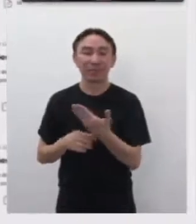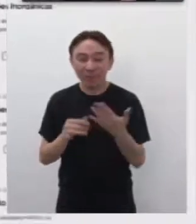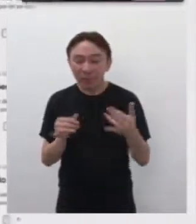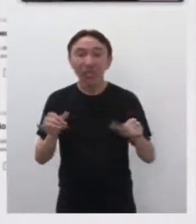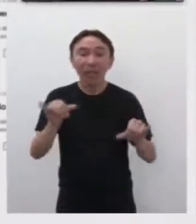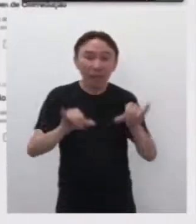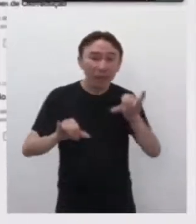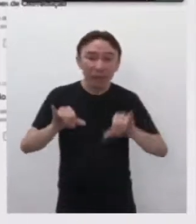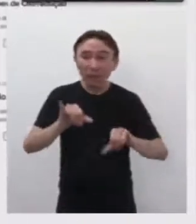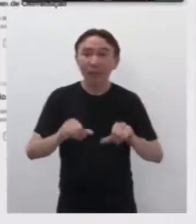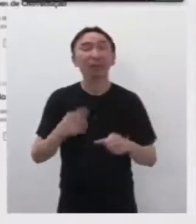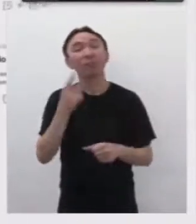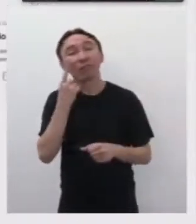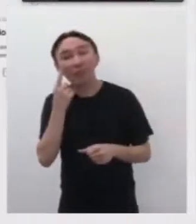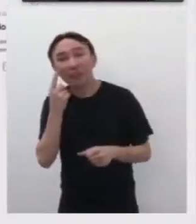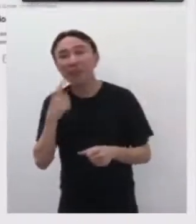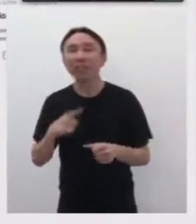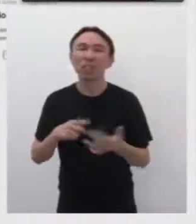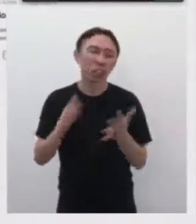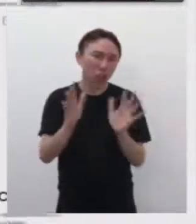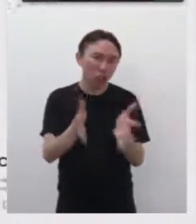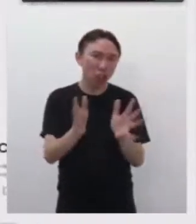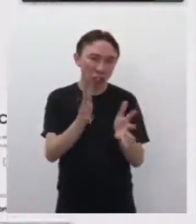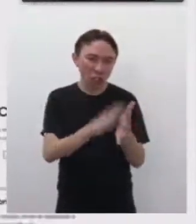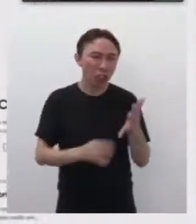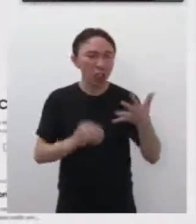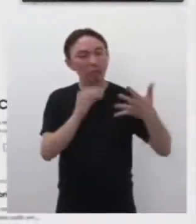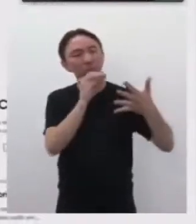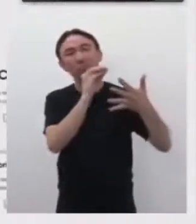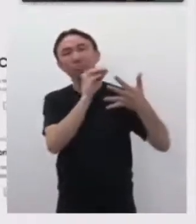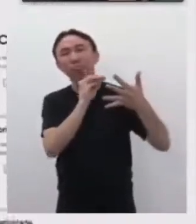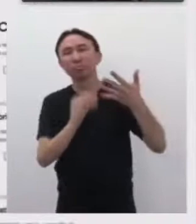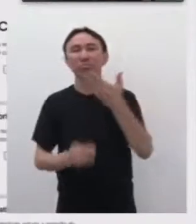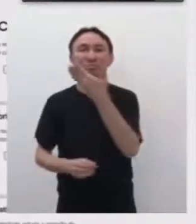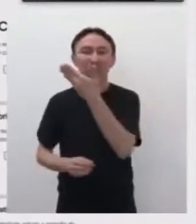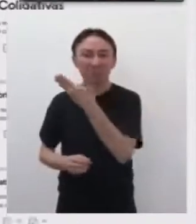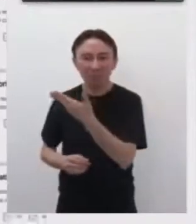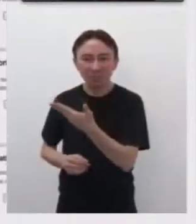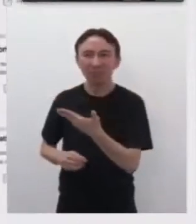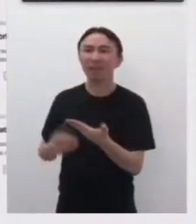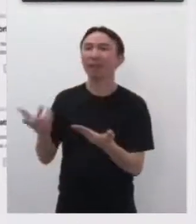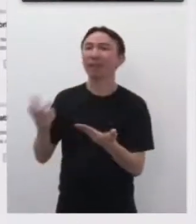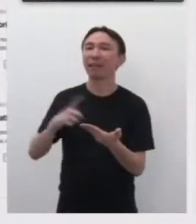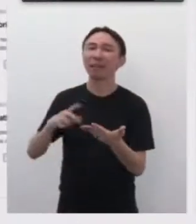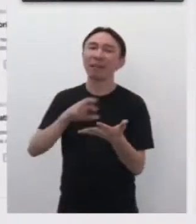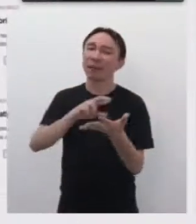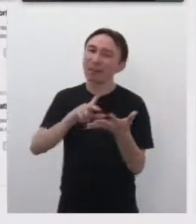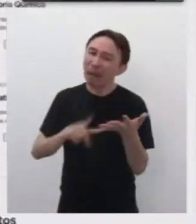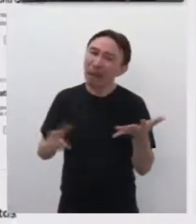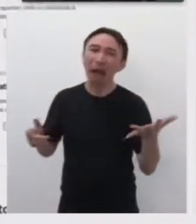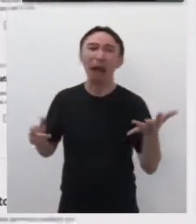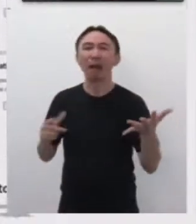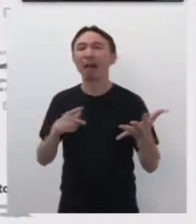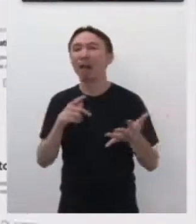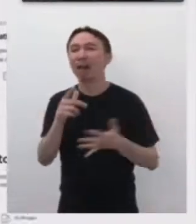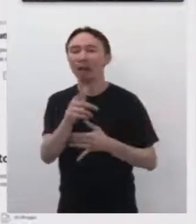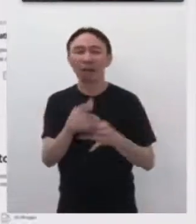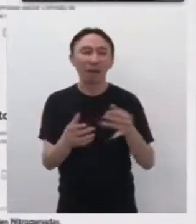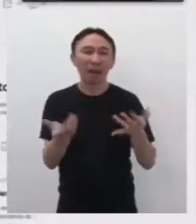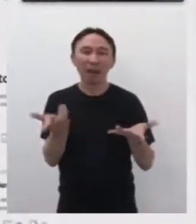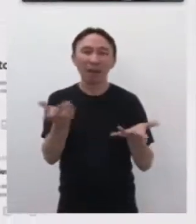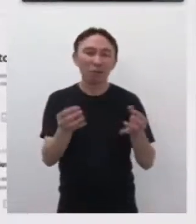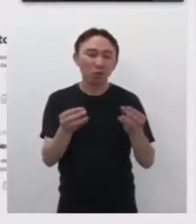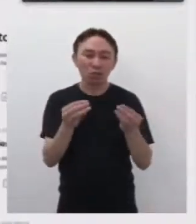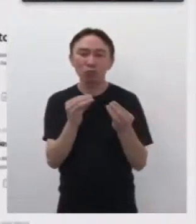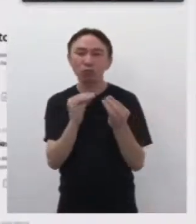vê todos os grandes tópicos que a gente tem, né? Então, aqui a gente vai ter soluções, termoquímica, equilíbrio iônico,